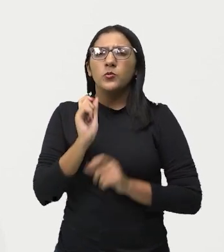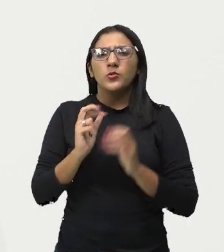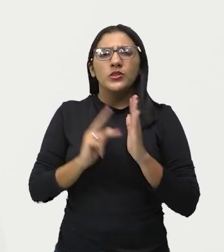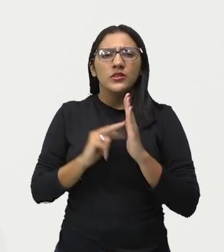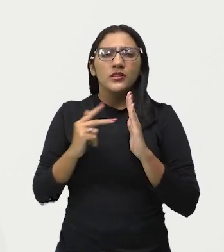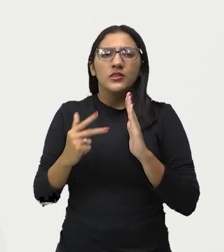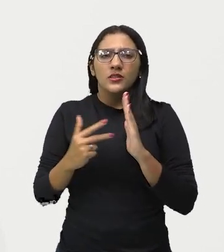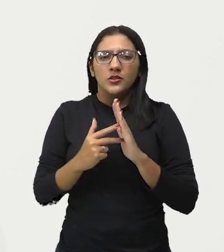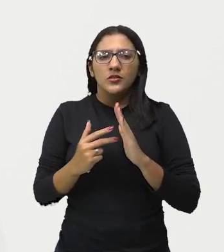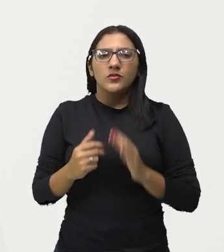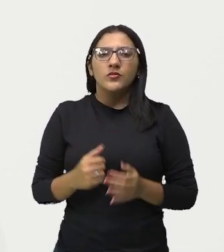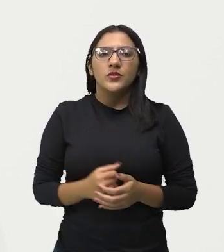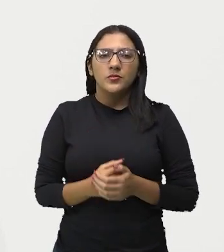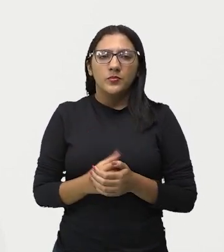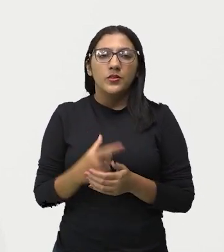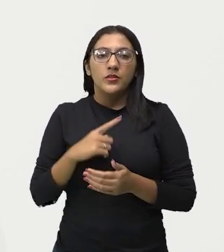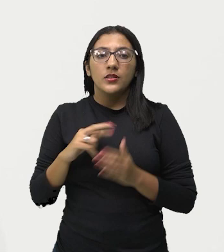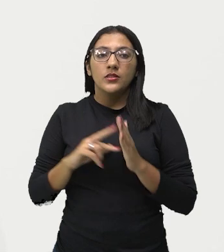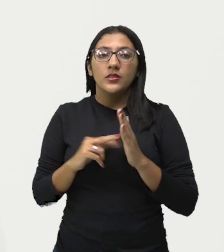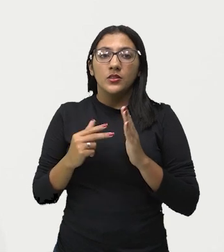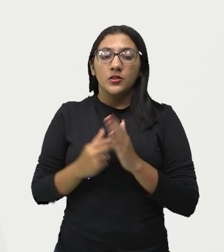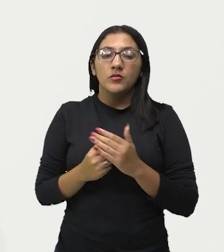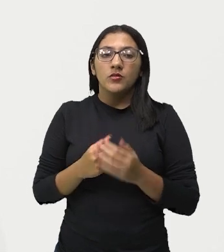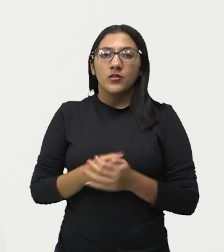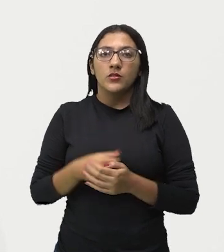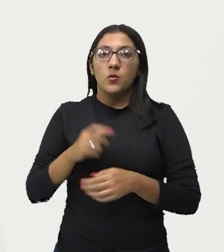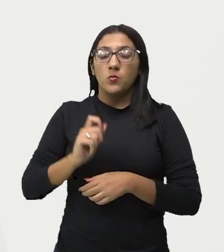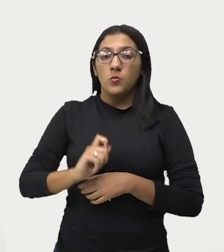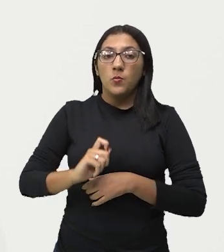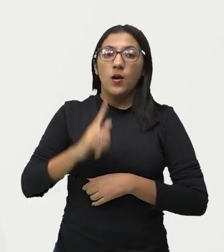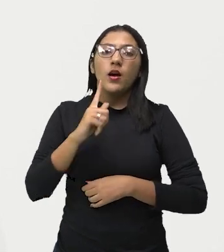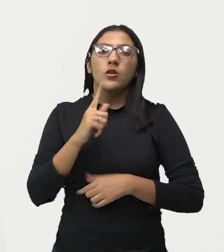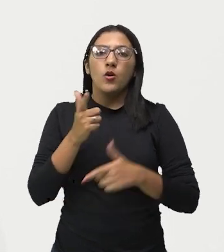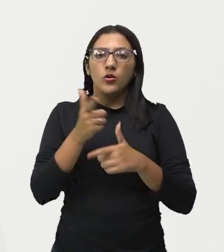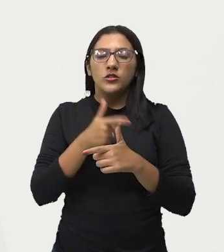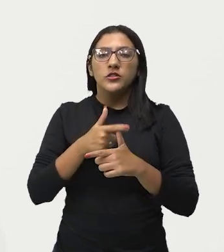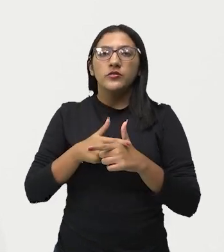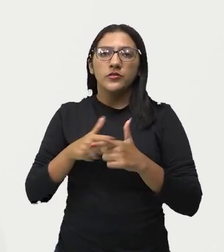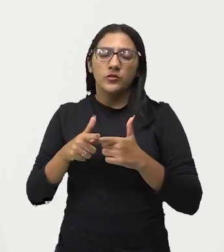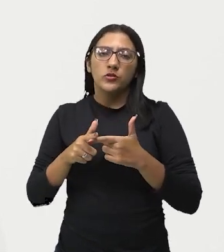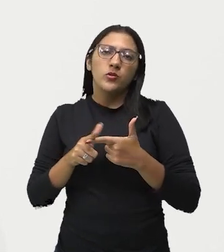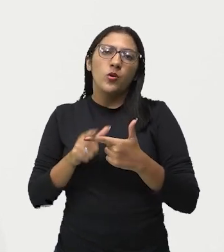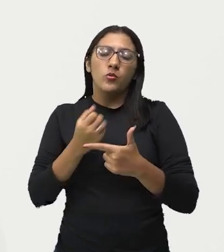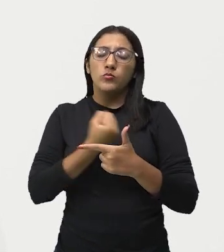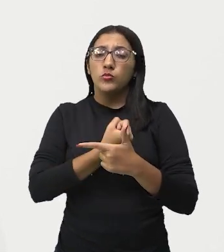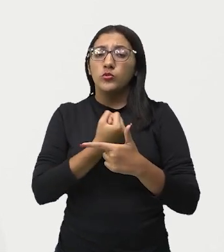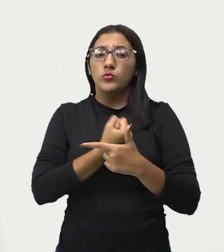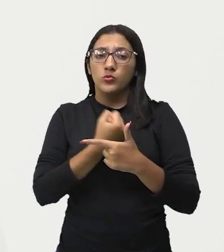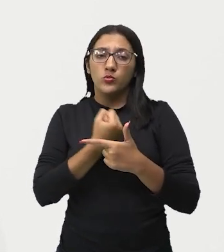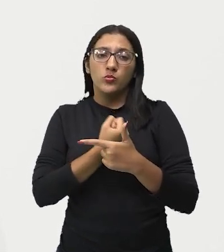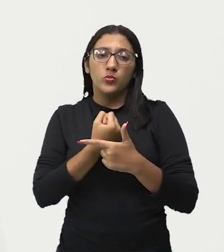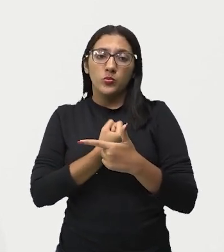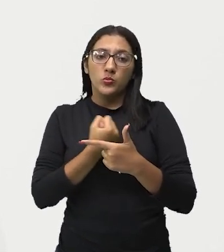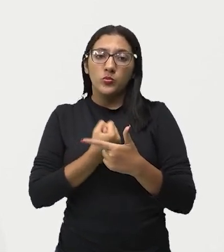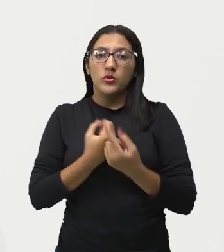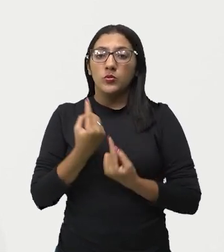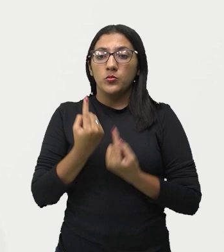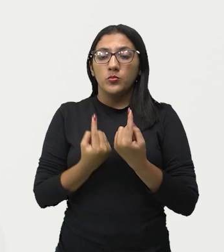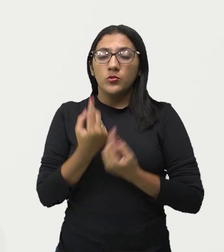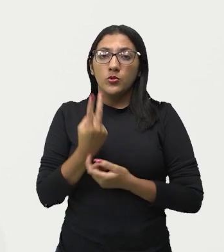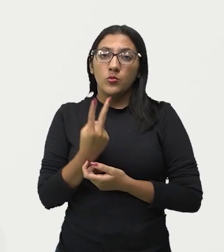é o MDC? Ele é o maior divisor comum entre